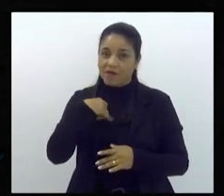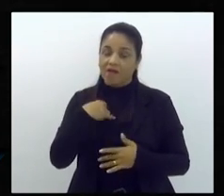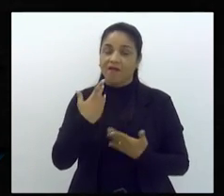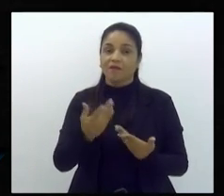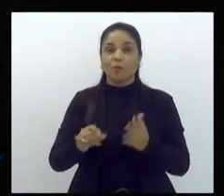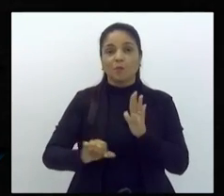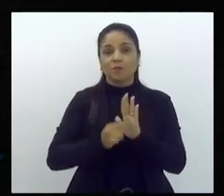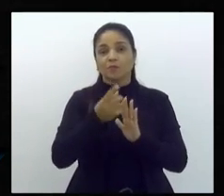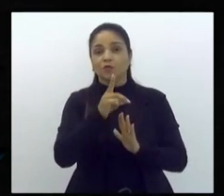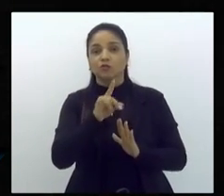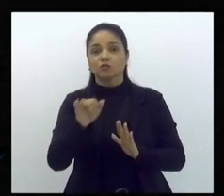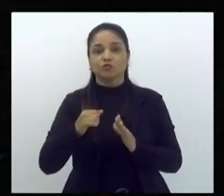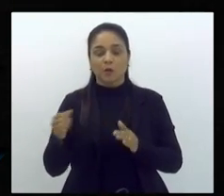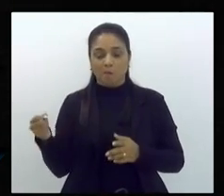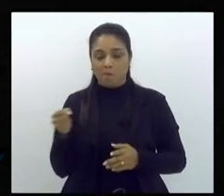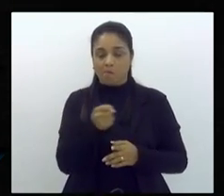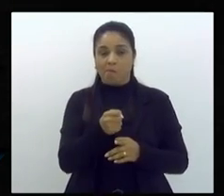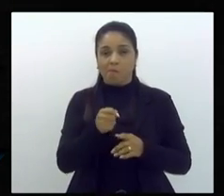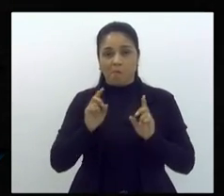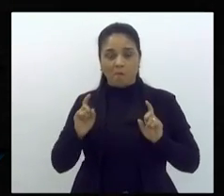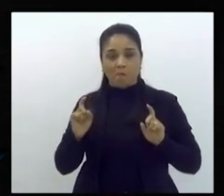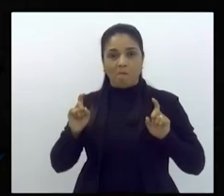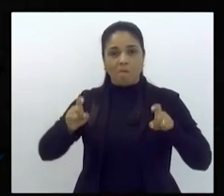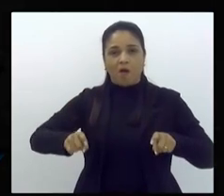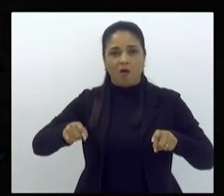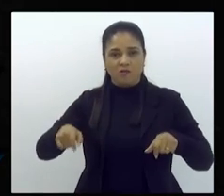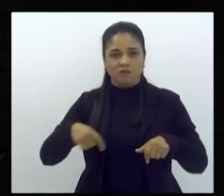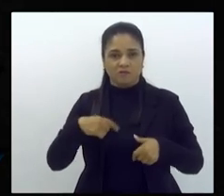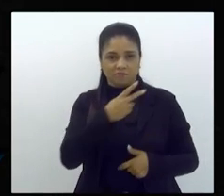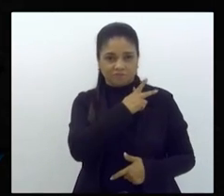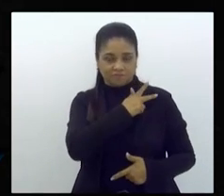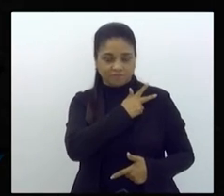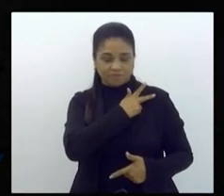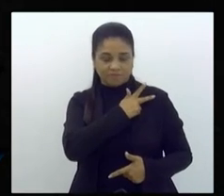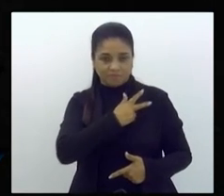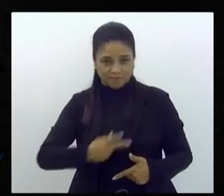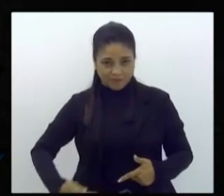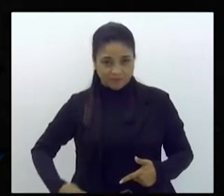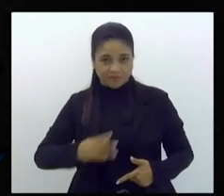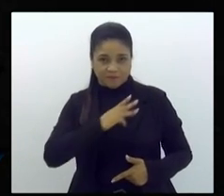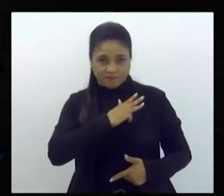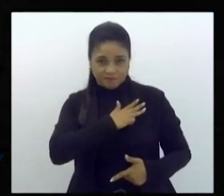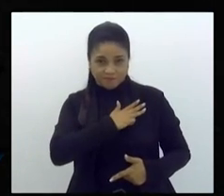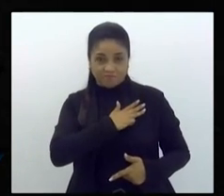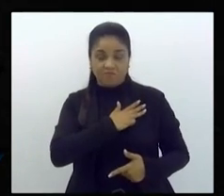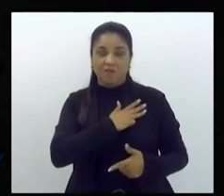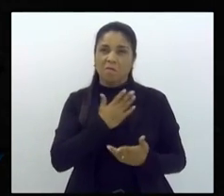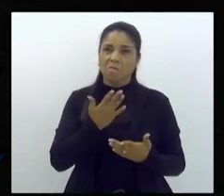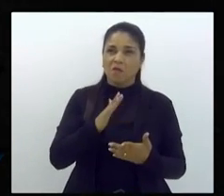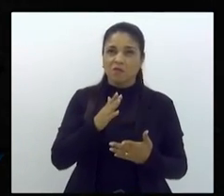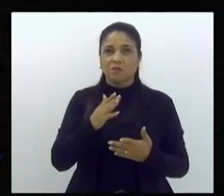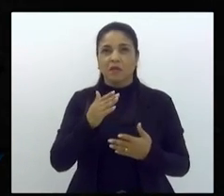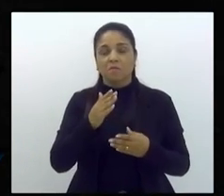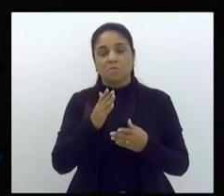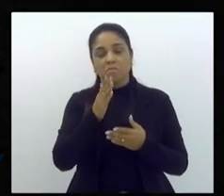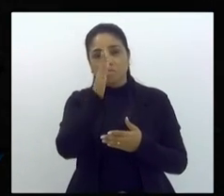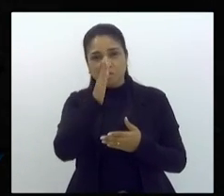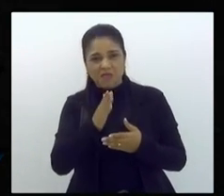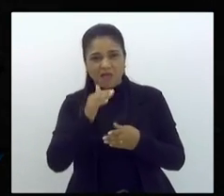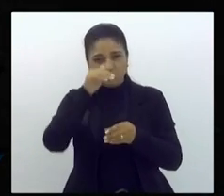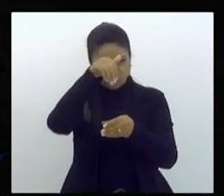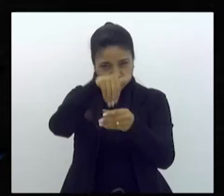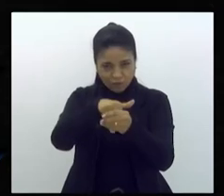primeiro dia no dia da posse do presidente Lula que ele falou que foi eleito mais ou menos pela metade do Brasil mas que ia governar